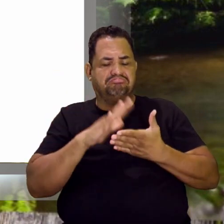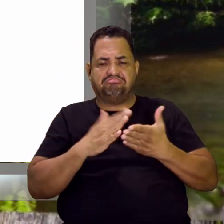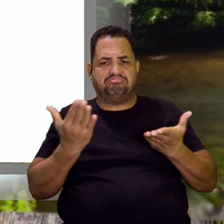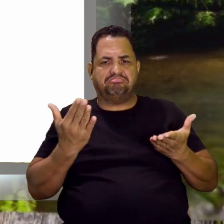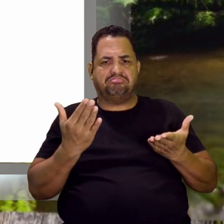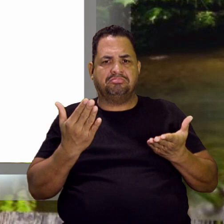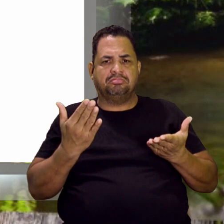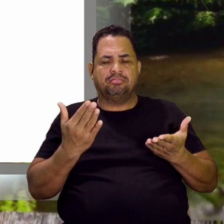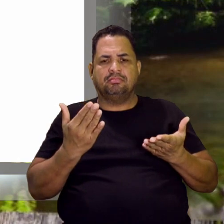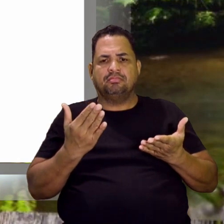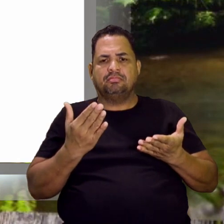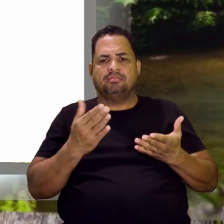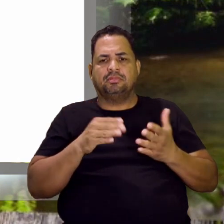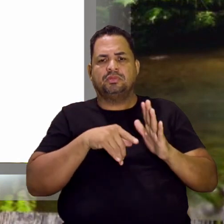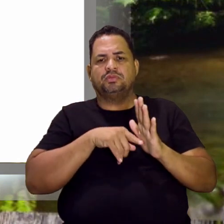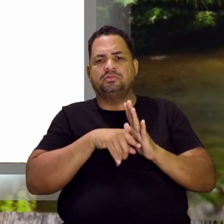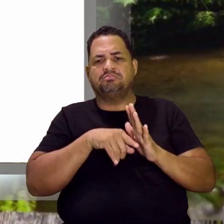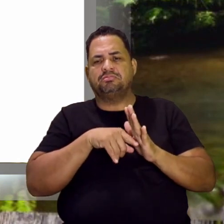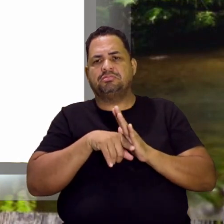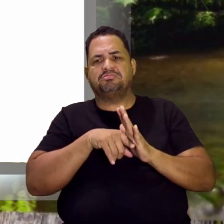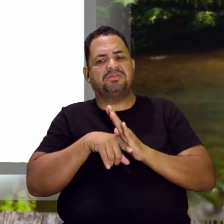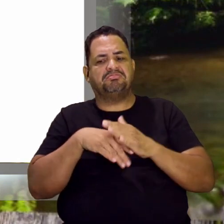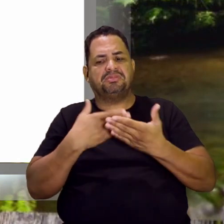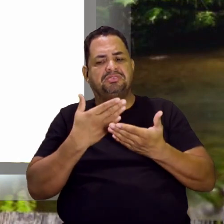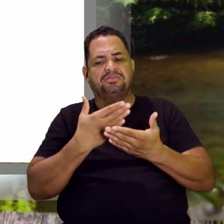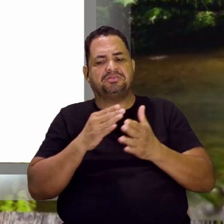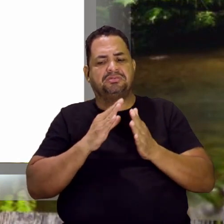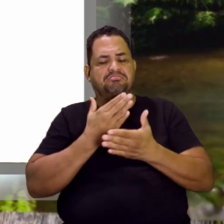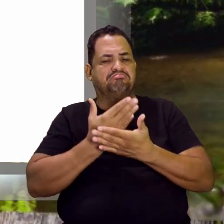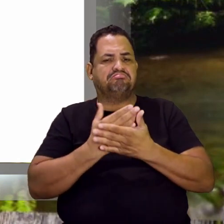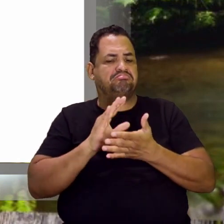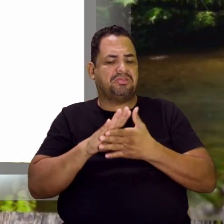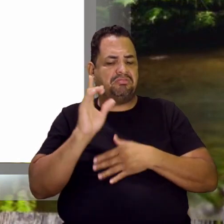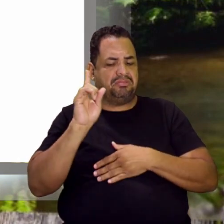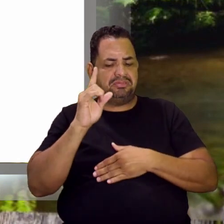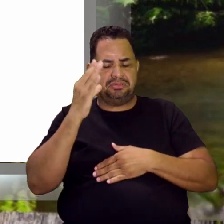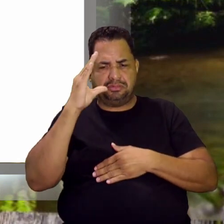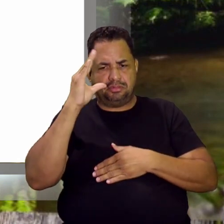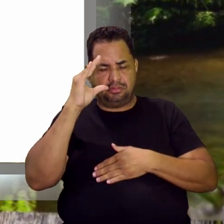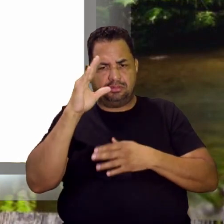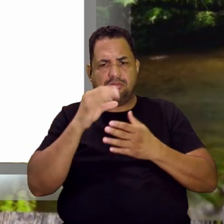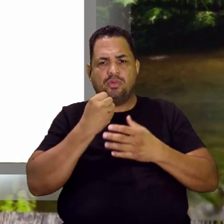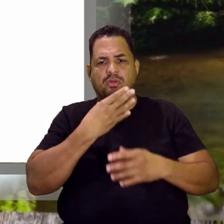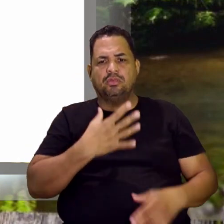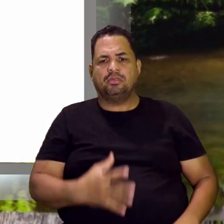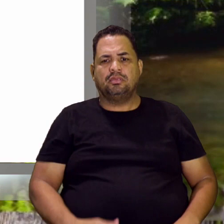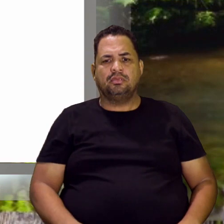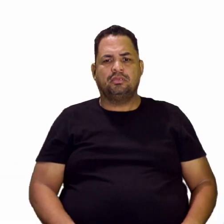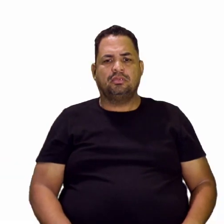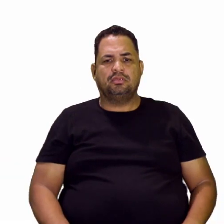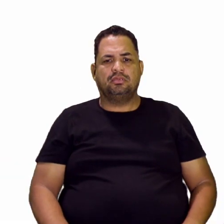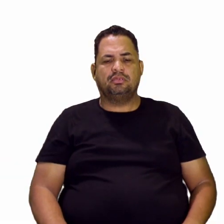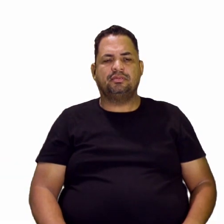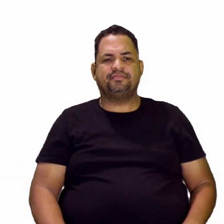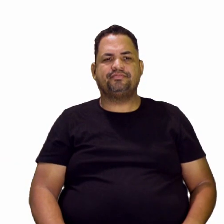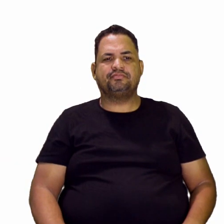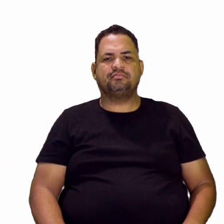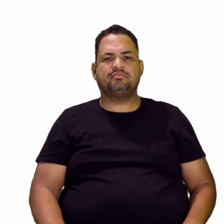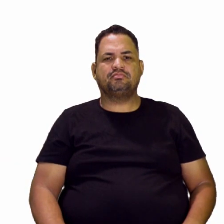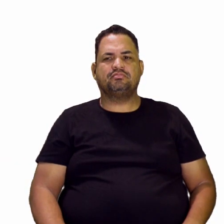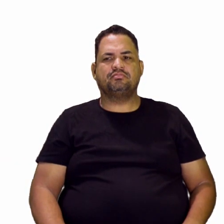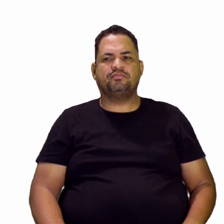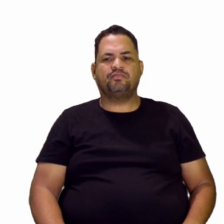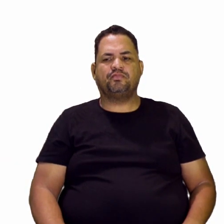então o estudo acaba não sendo tão interessante, tá bom? Vamos lá, jogando aí na tela.